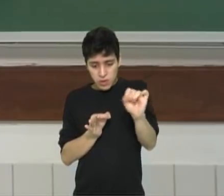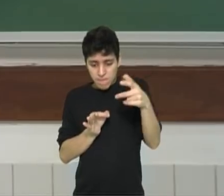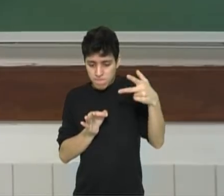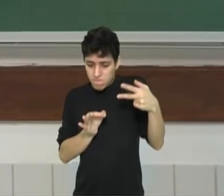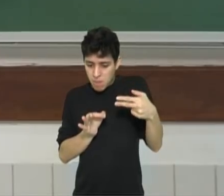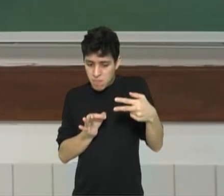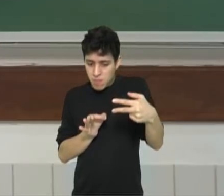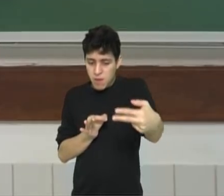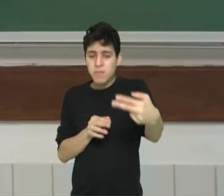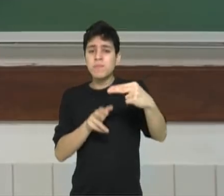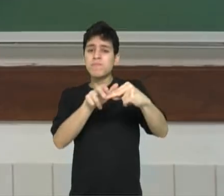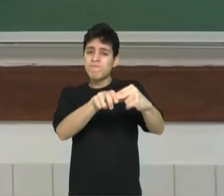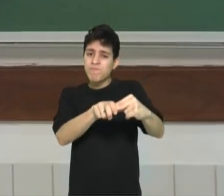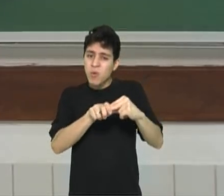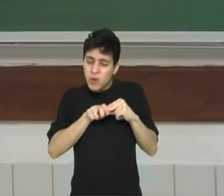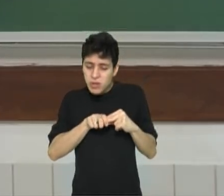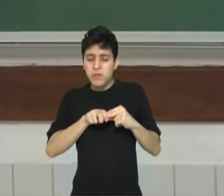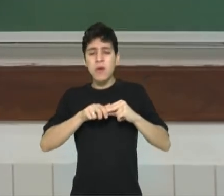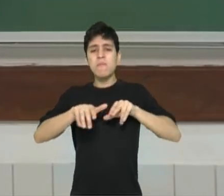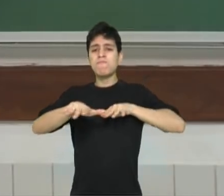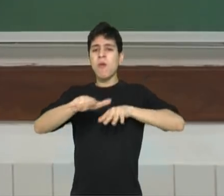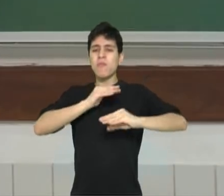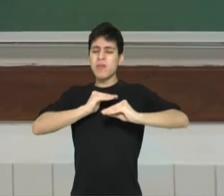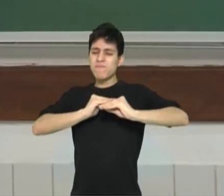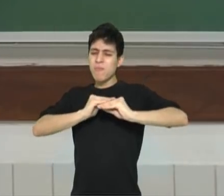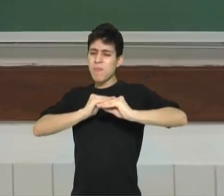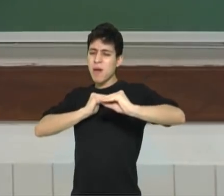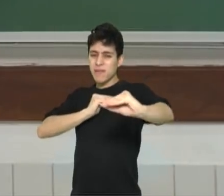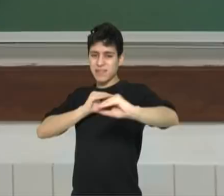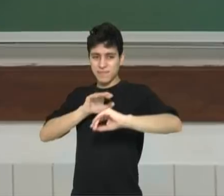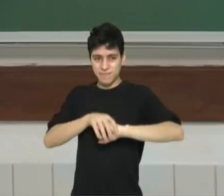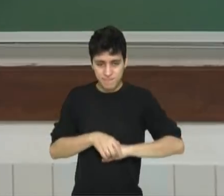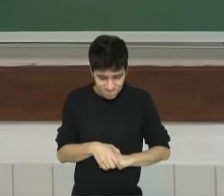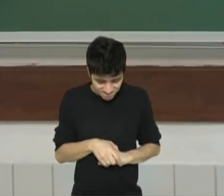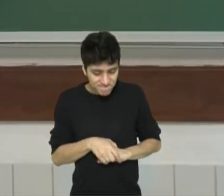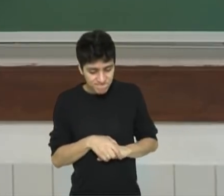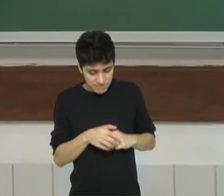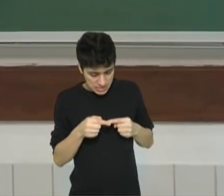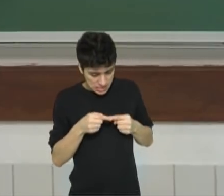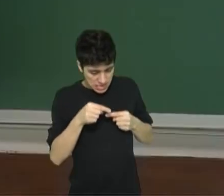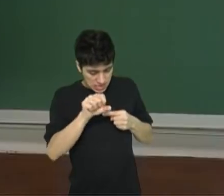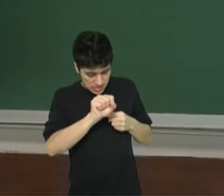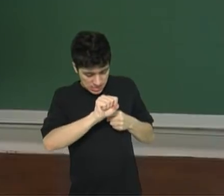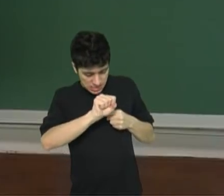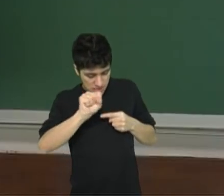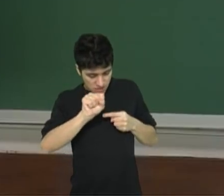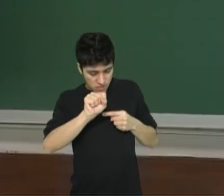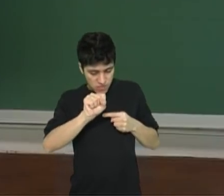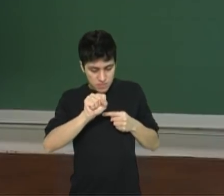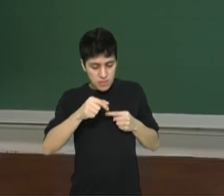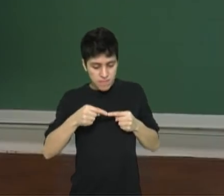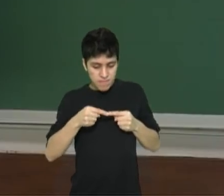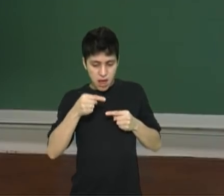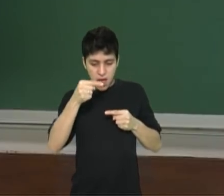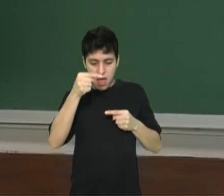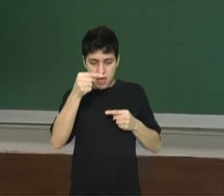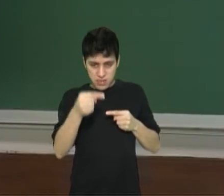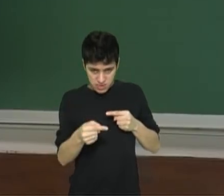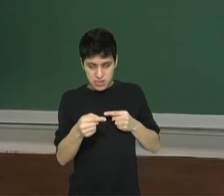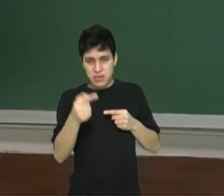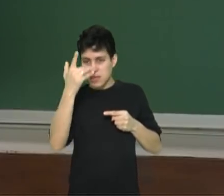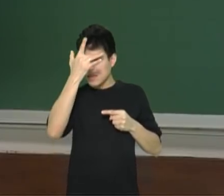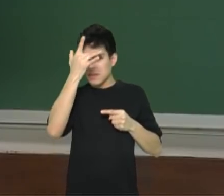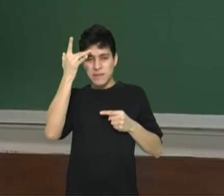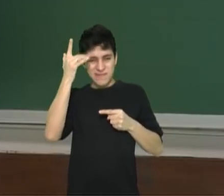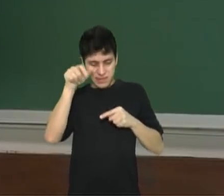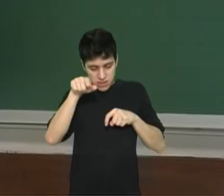fala movimento uniforme, ok? Então, olha só, a cada segundo ela está percorrendo, essa ciclista